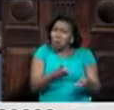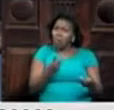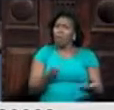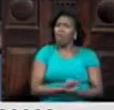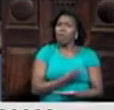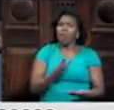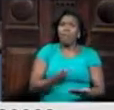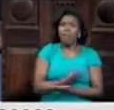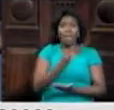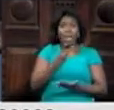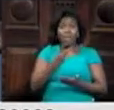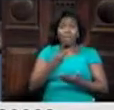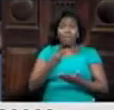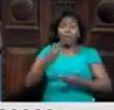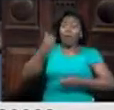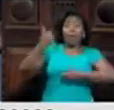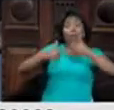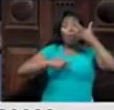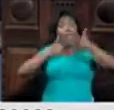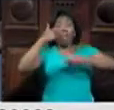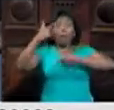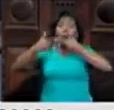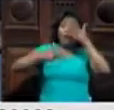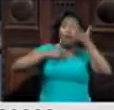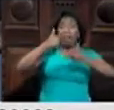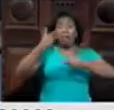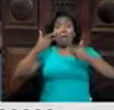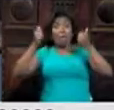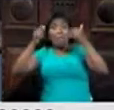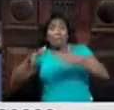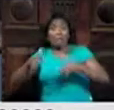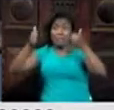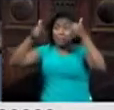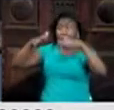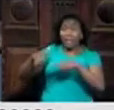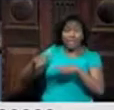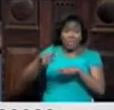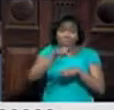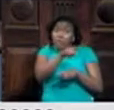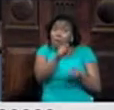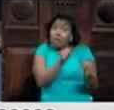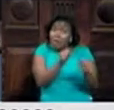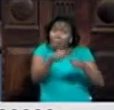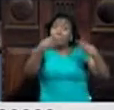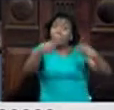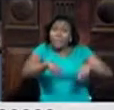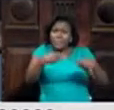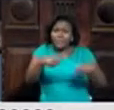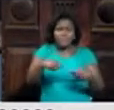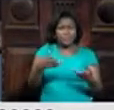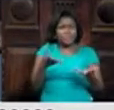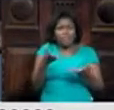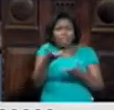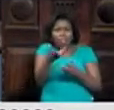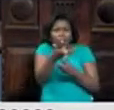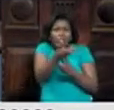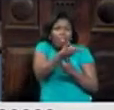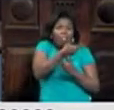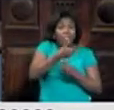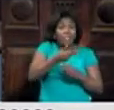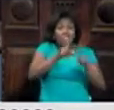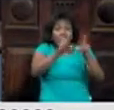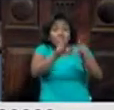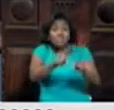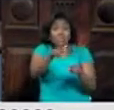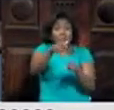como argumento para todos nós precisamos apertar os cintos e por isso vai ter menos médico, menos remédio,